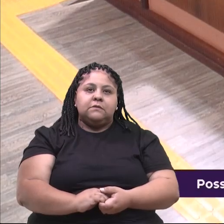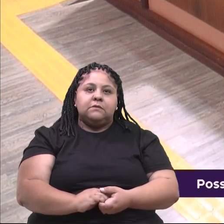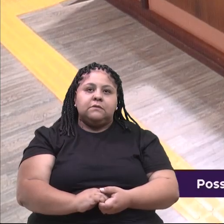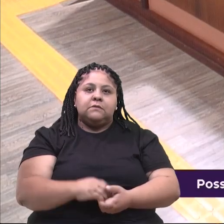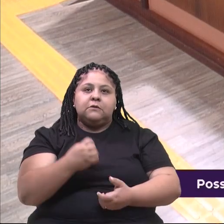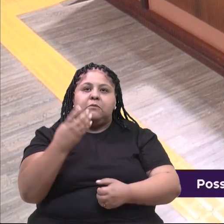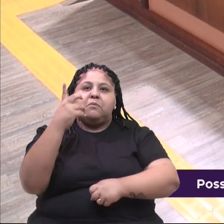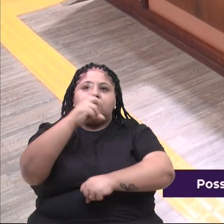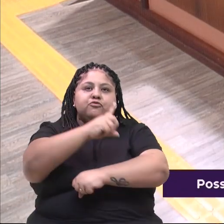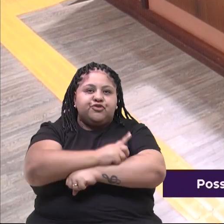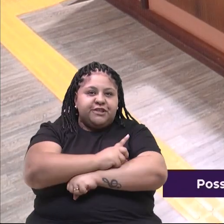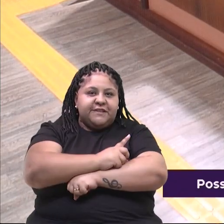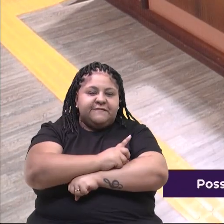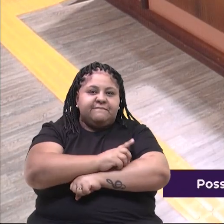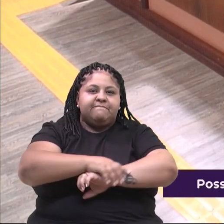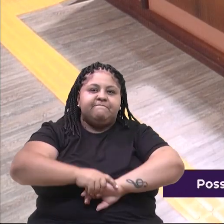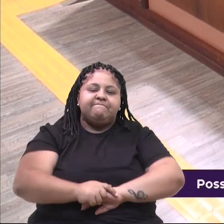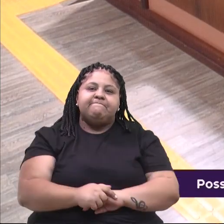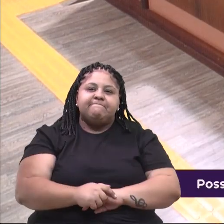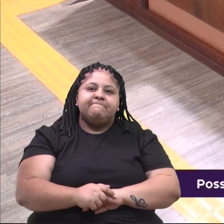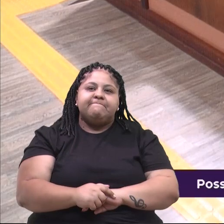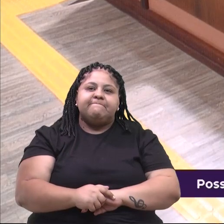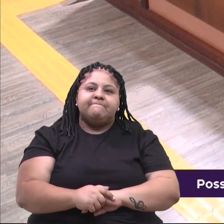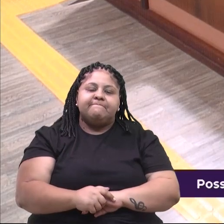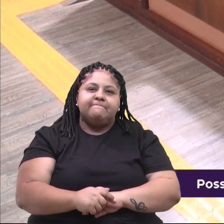Bom dia.